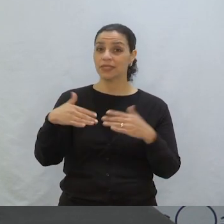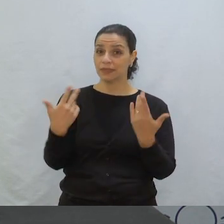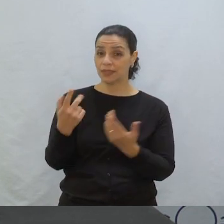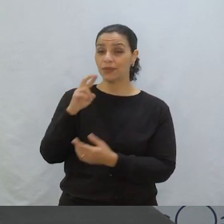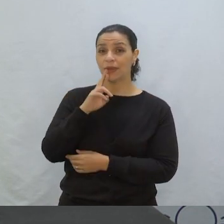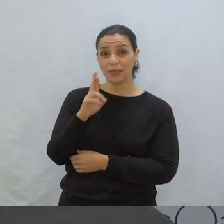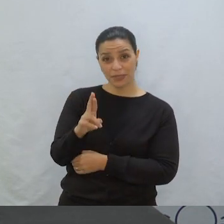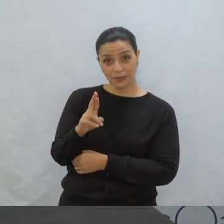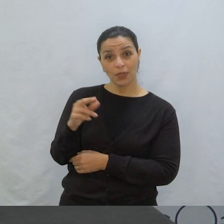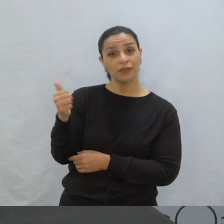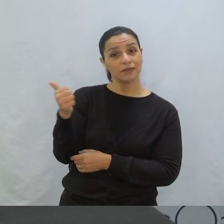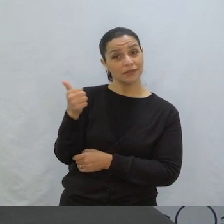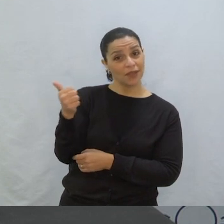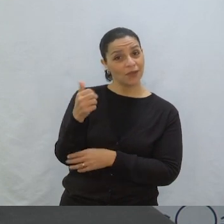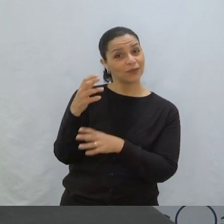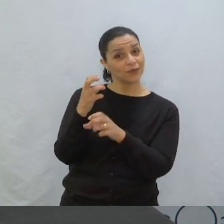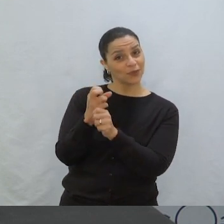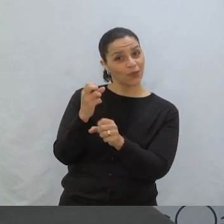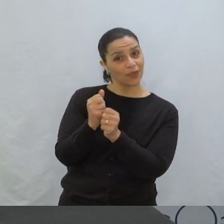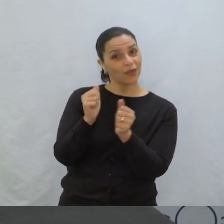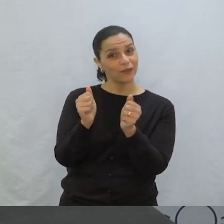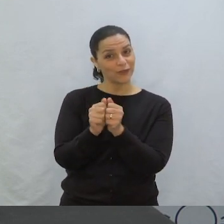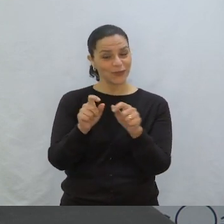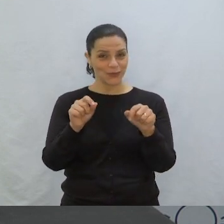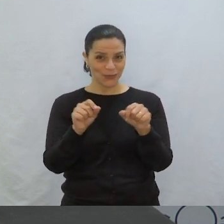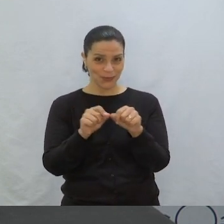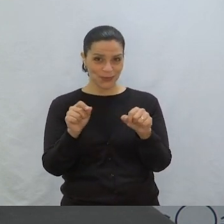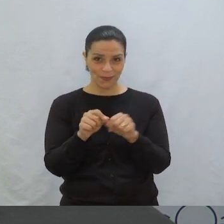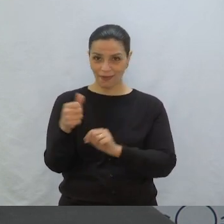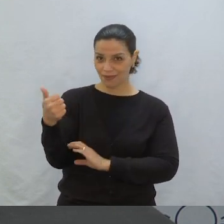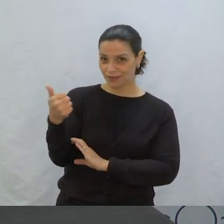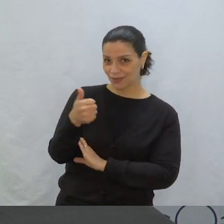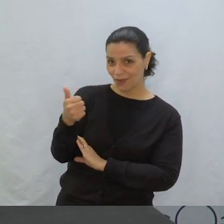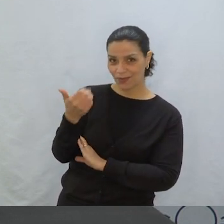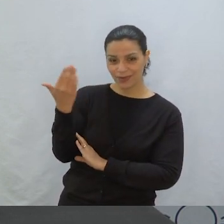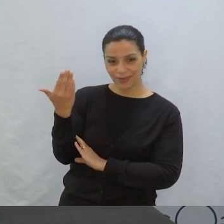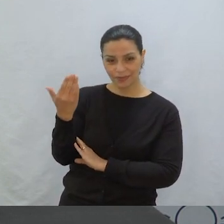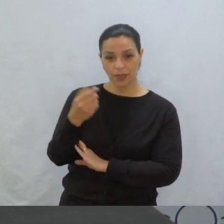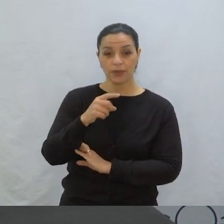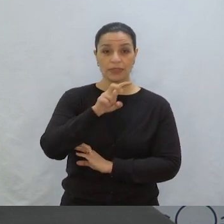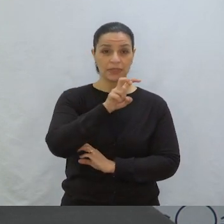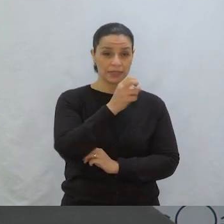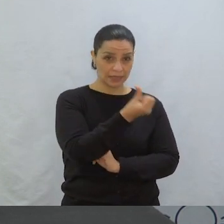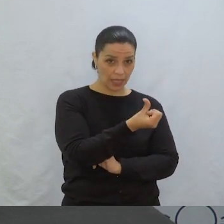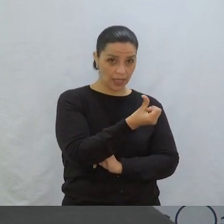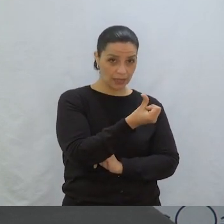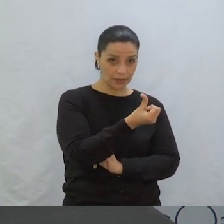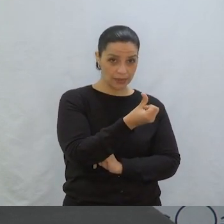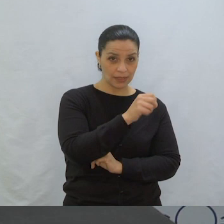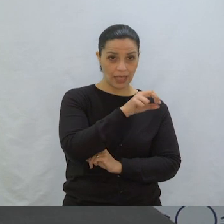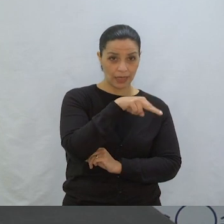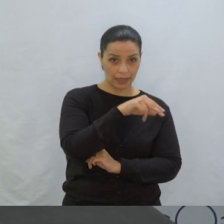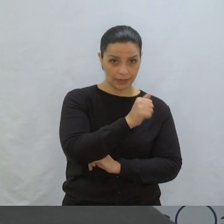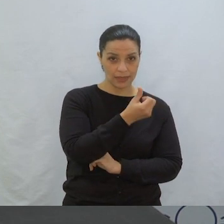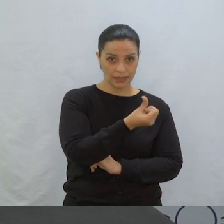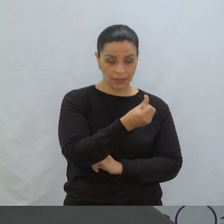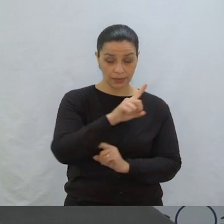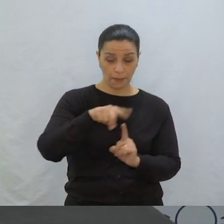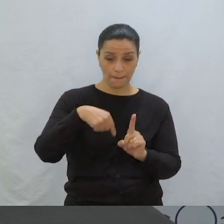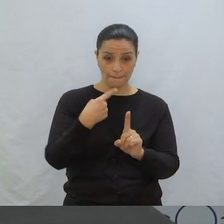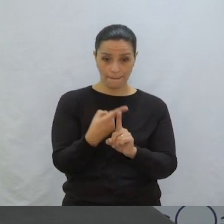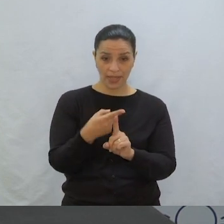1, 2, 3, 4, 5, 6, 7, 8, 9, 10, 11. Então, quantas bolinhas elas fizeram juntas? 11 bolinhas. Porque 6 bolinhas da